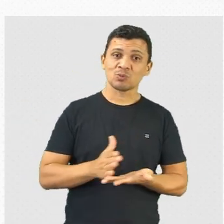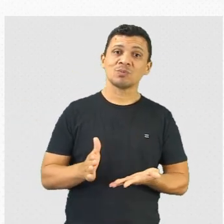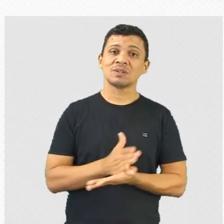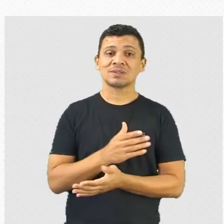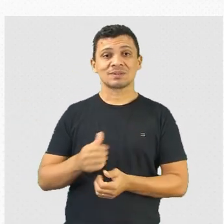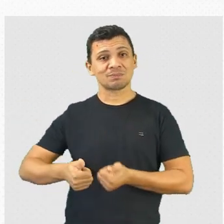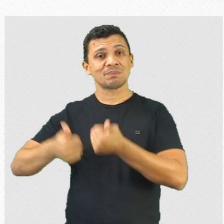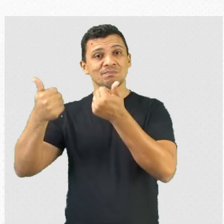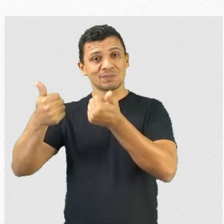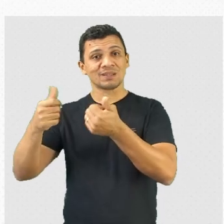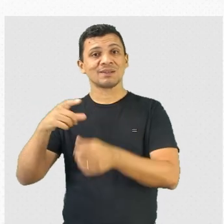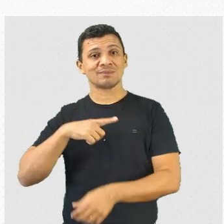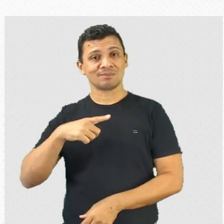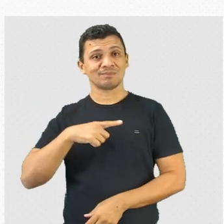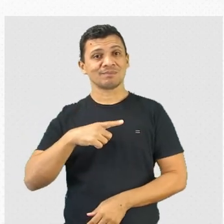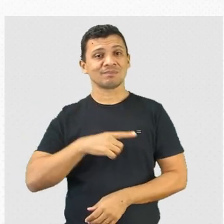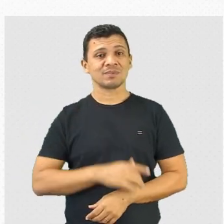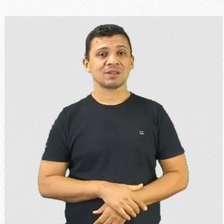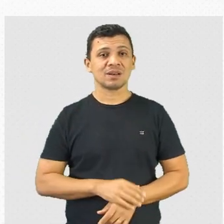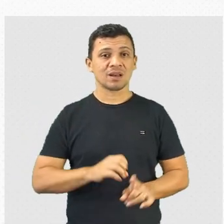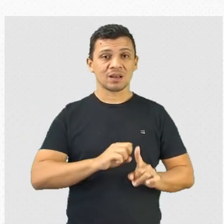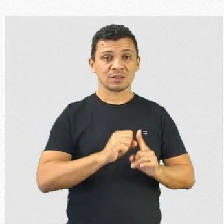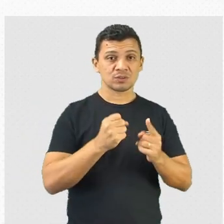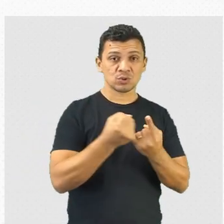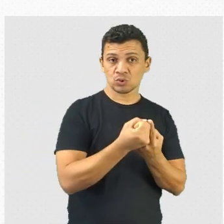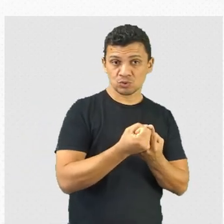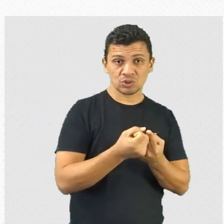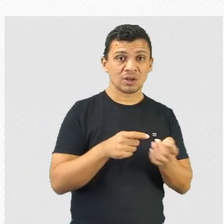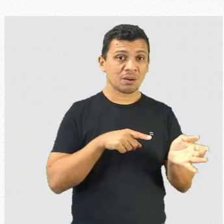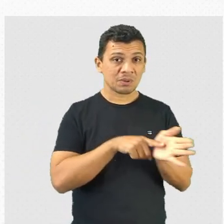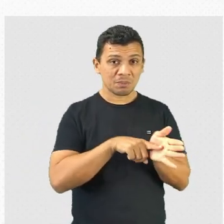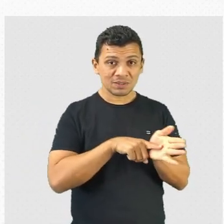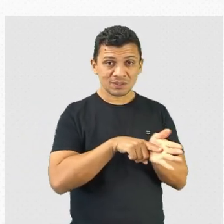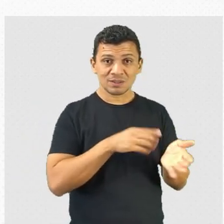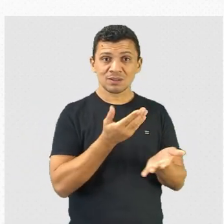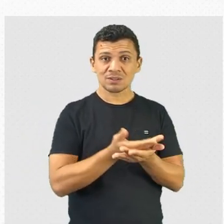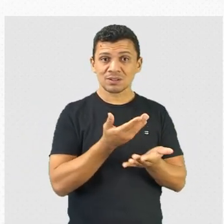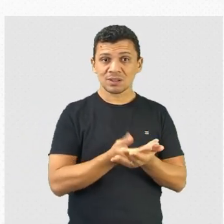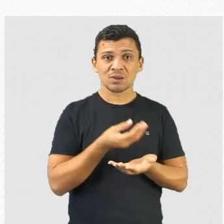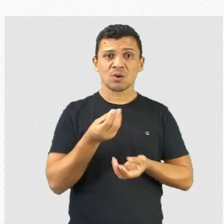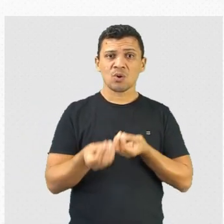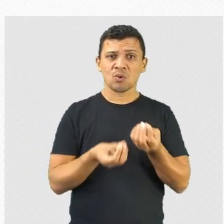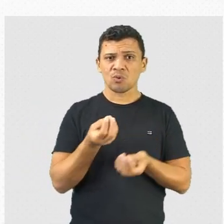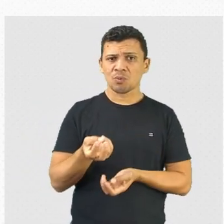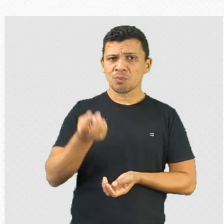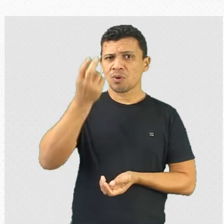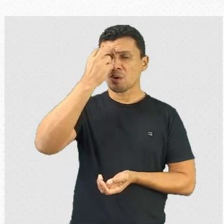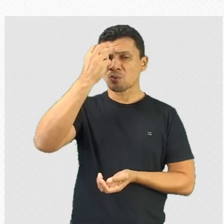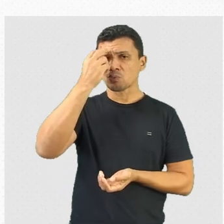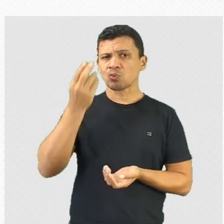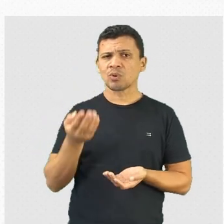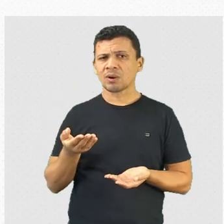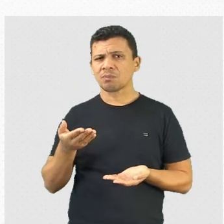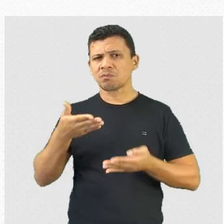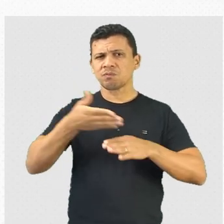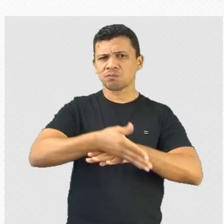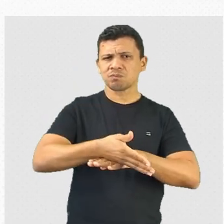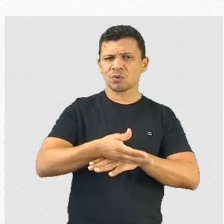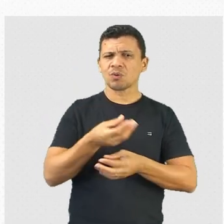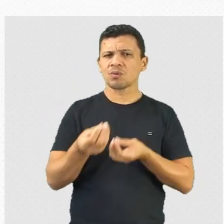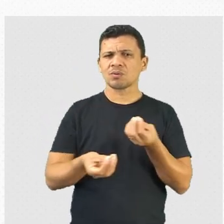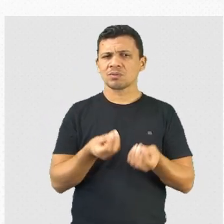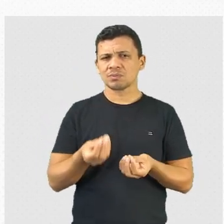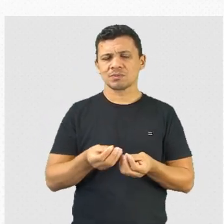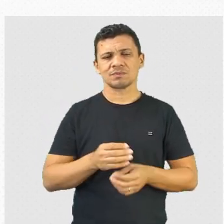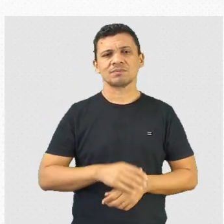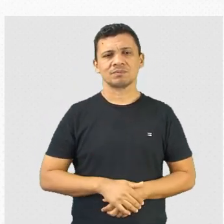também, e a sociologia está ali se virando para entender como é que a cultura vai se inserir nisso, como é que a ideologia vai se inserir